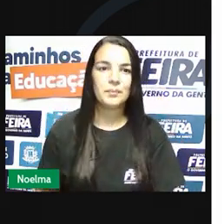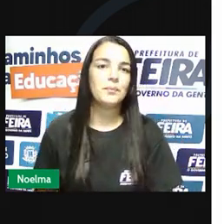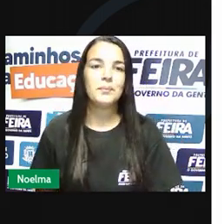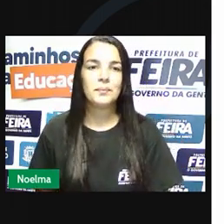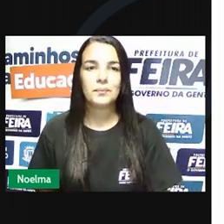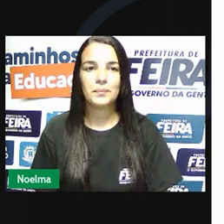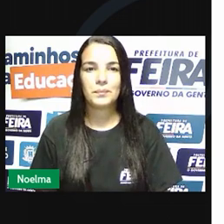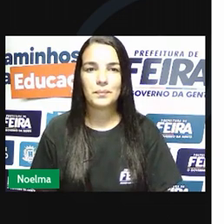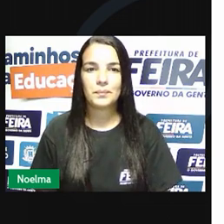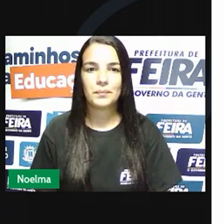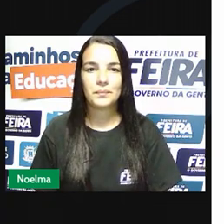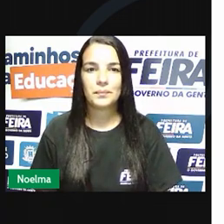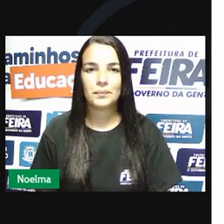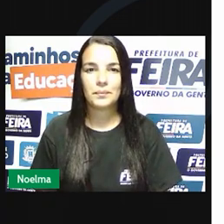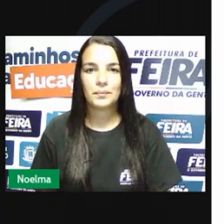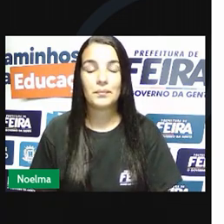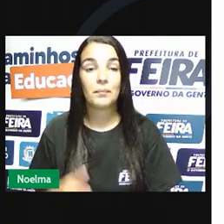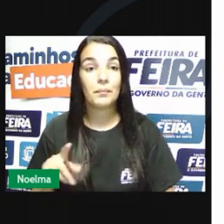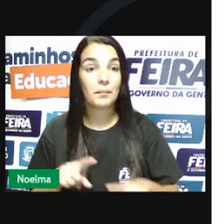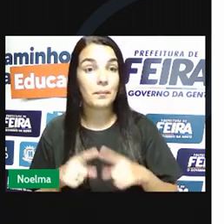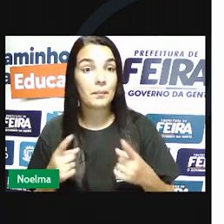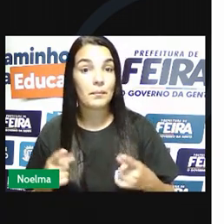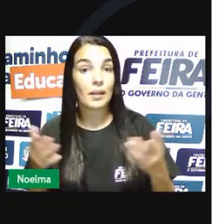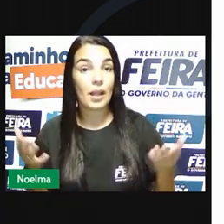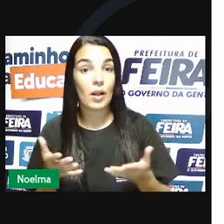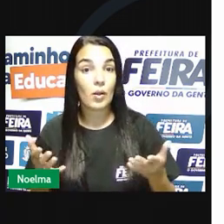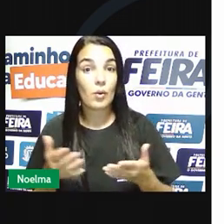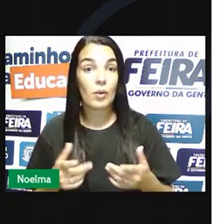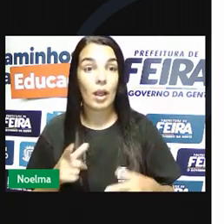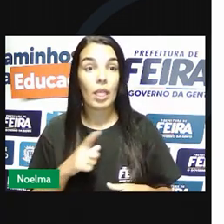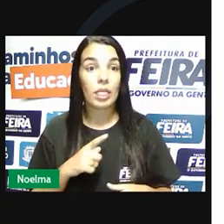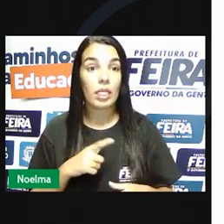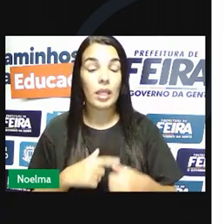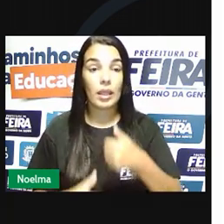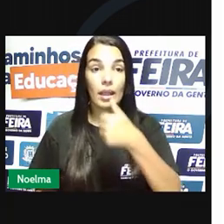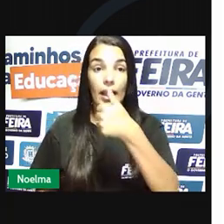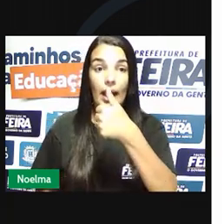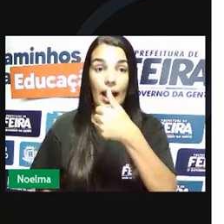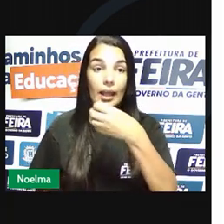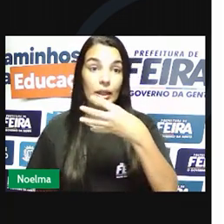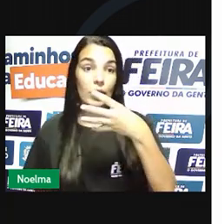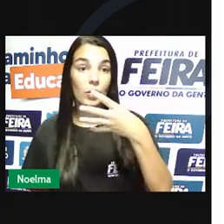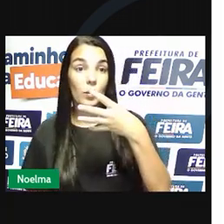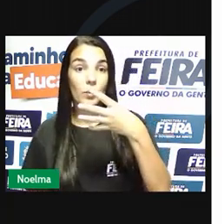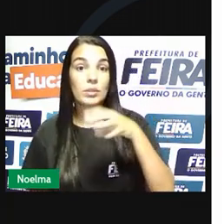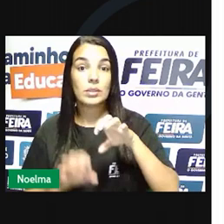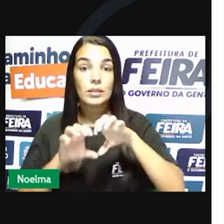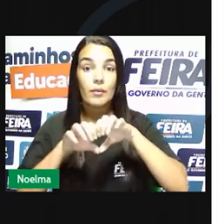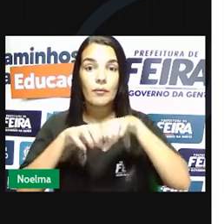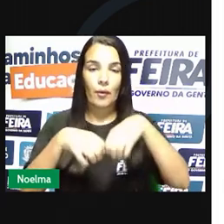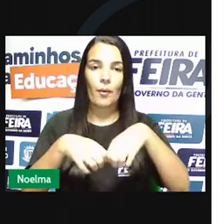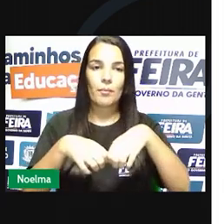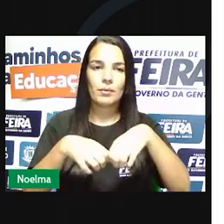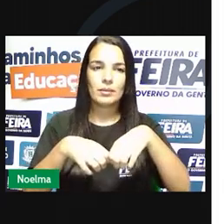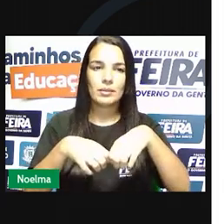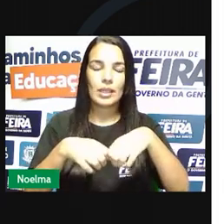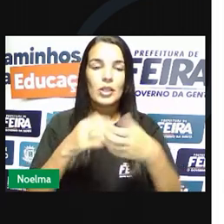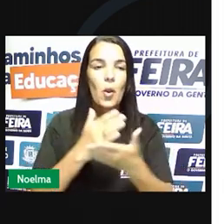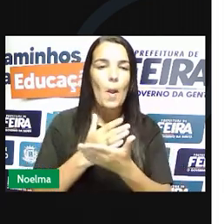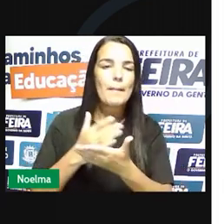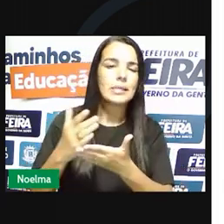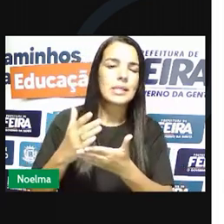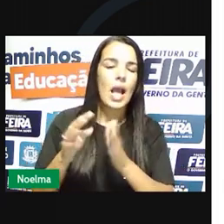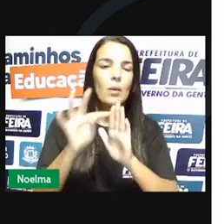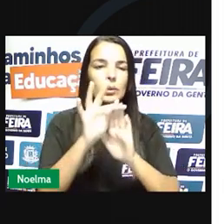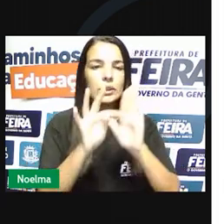para a redação. Beleza? Então, olha só, eu tenho 14 tipos de introdução, certo? Nós vamos falar bastante tempo disso. Eu não vou citar todos